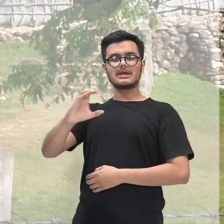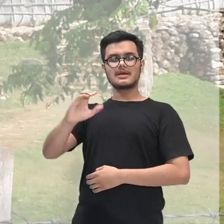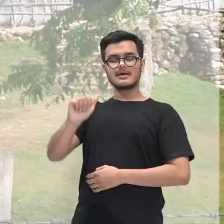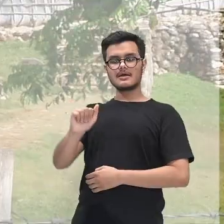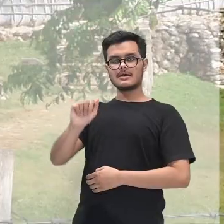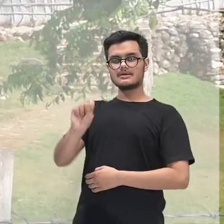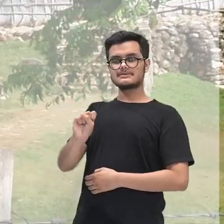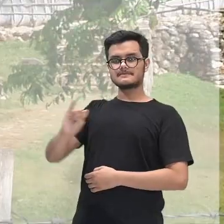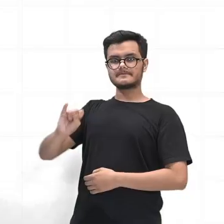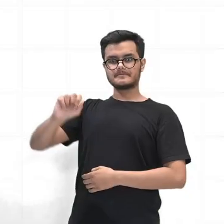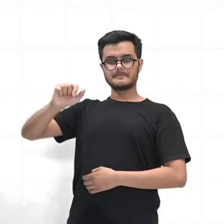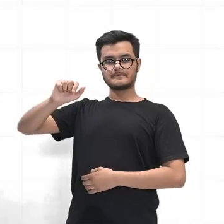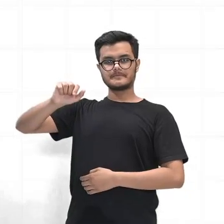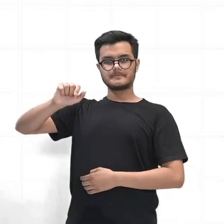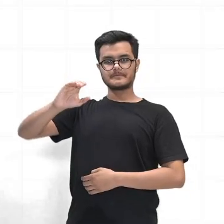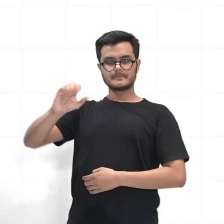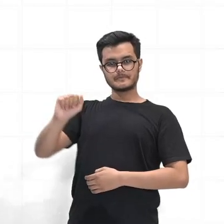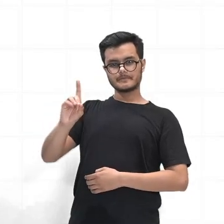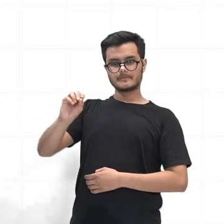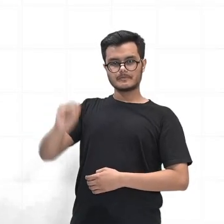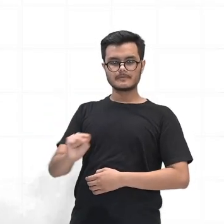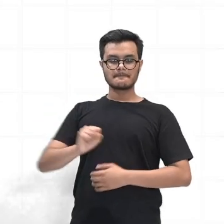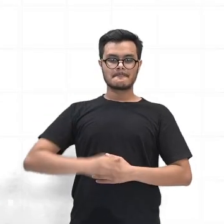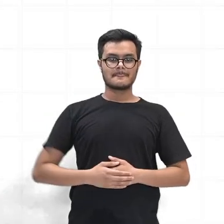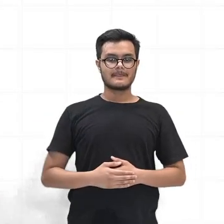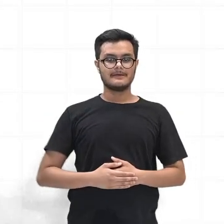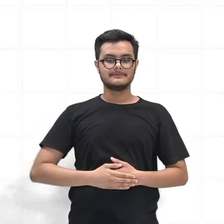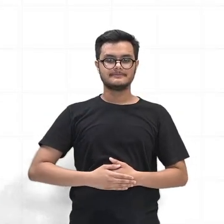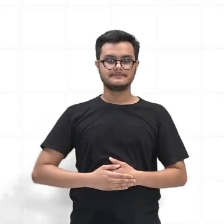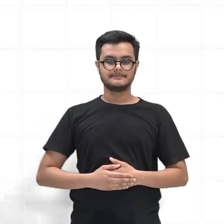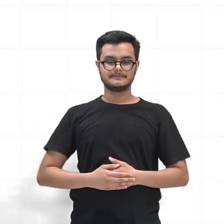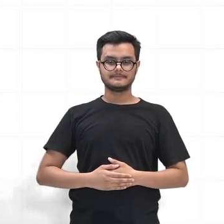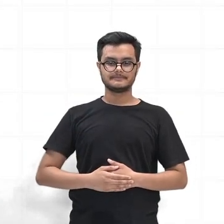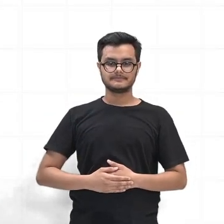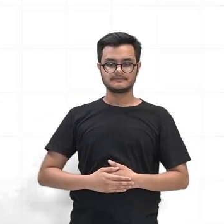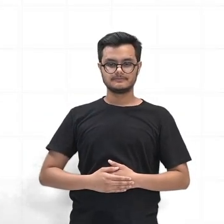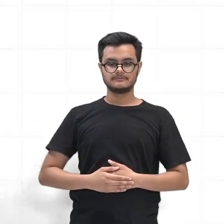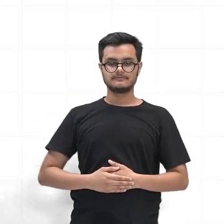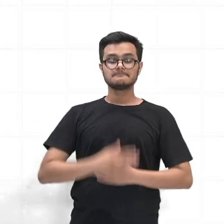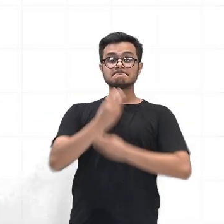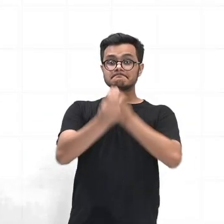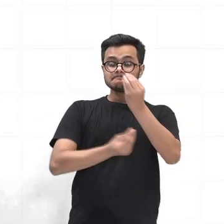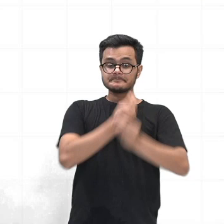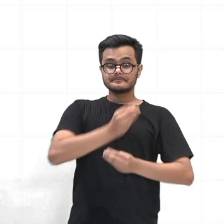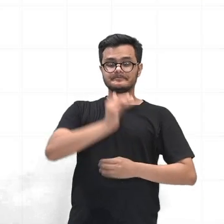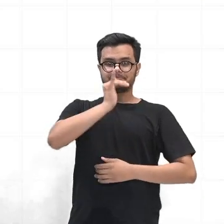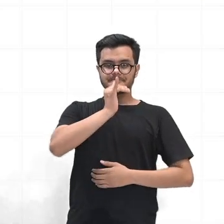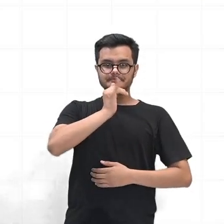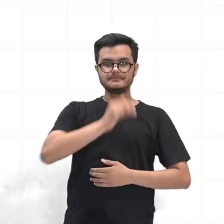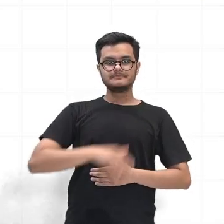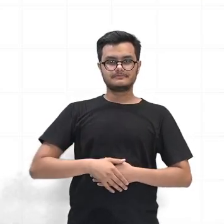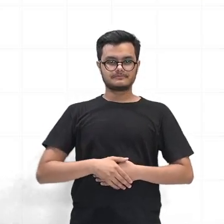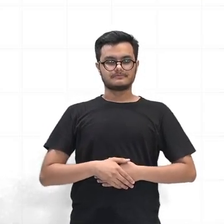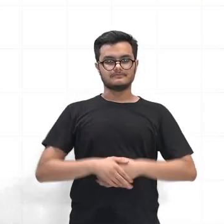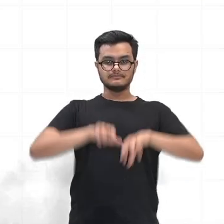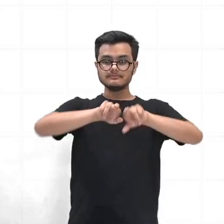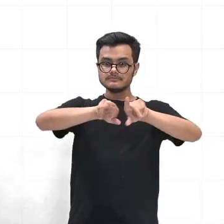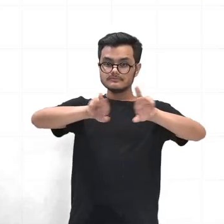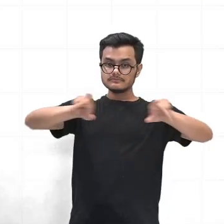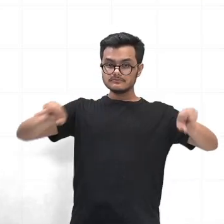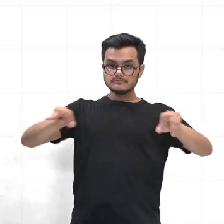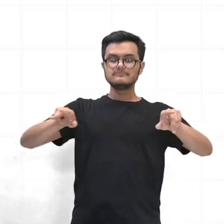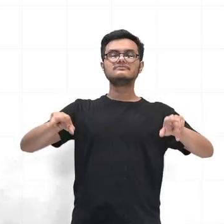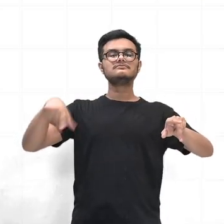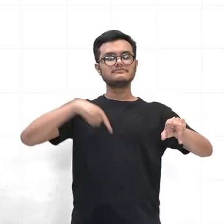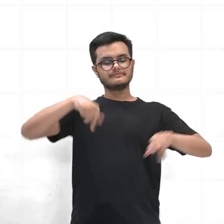só, o surgimento dos cacicados complexos pode ser atribuído a uma complexa interação de fatores